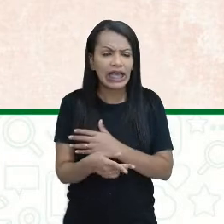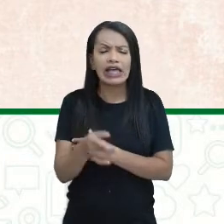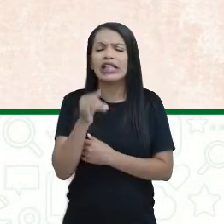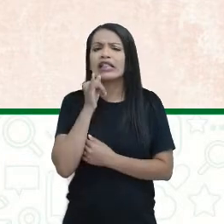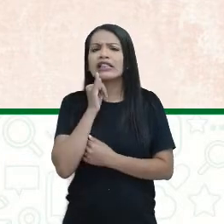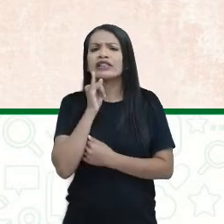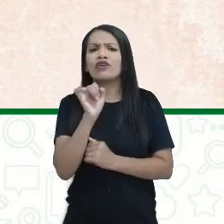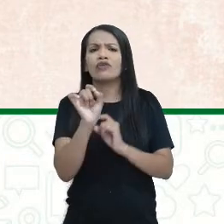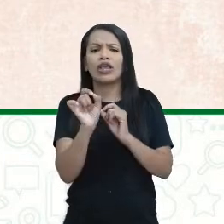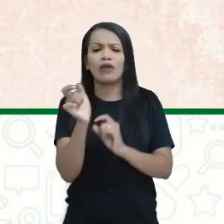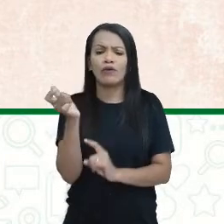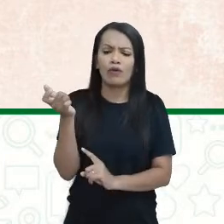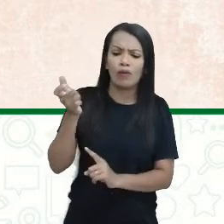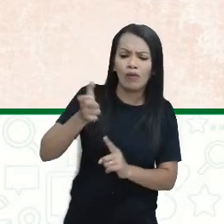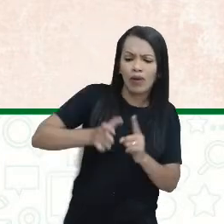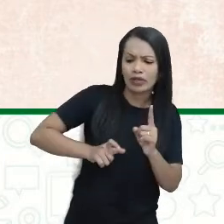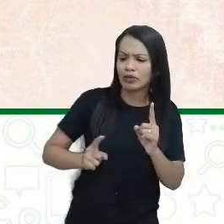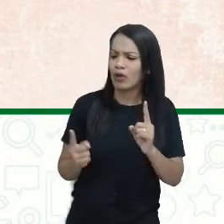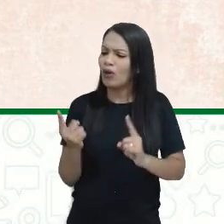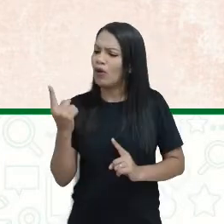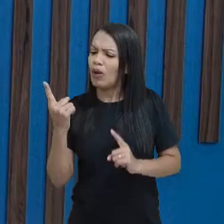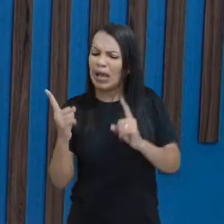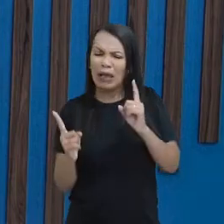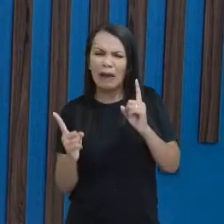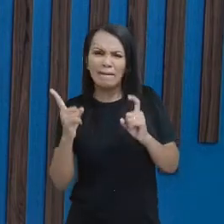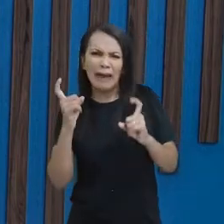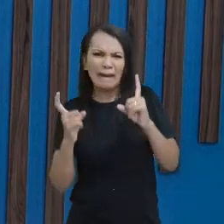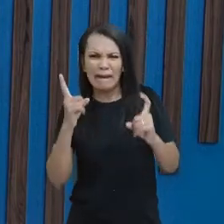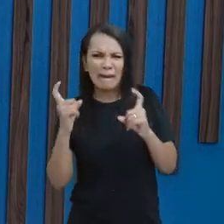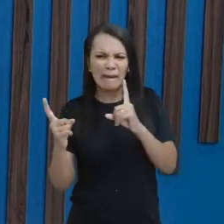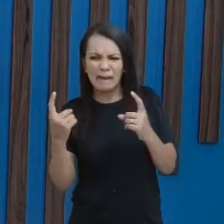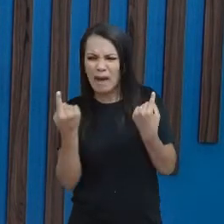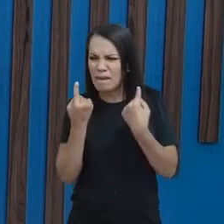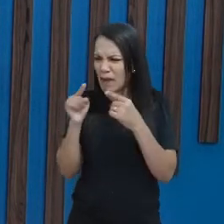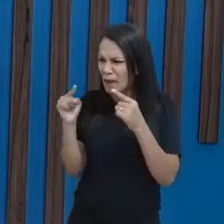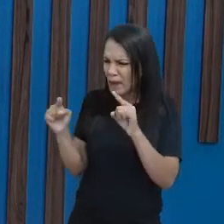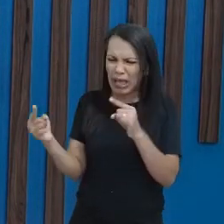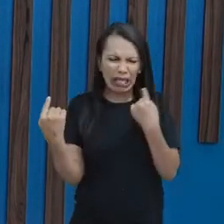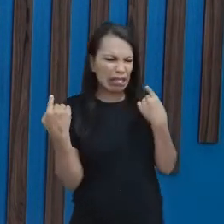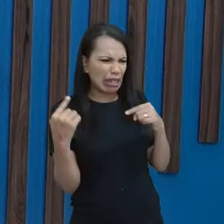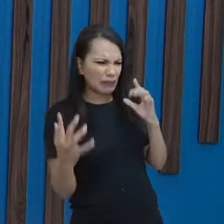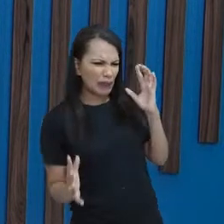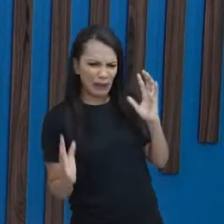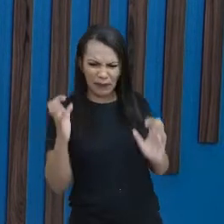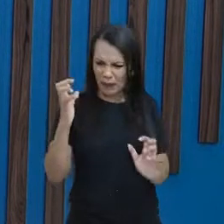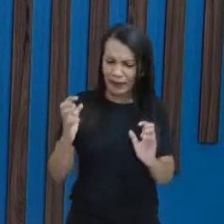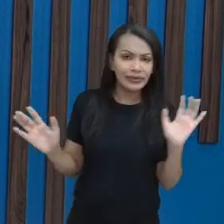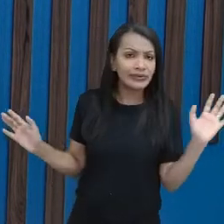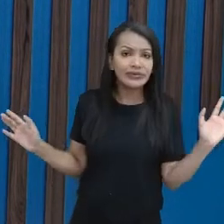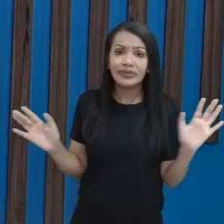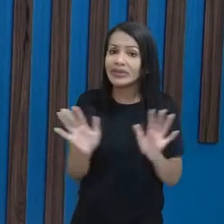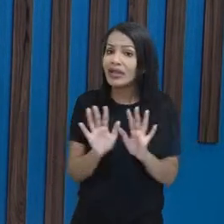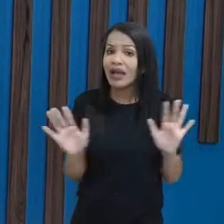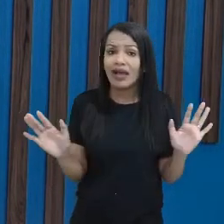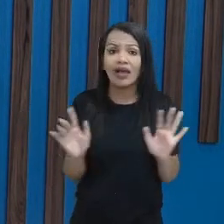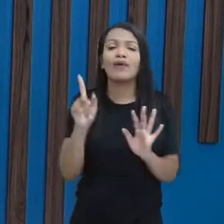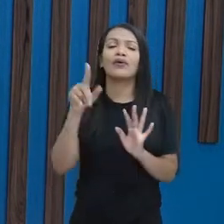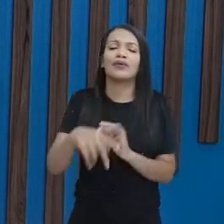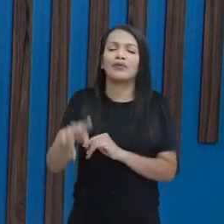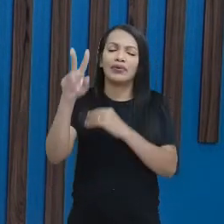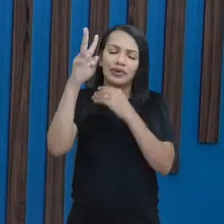seja os personagens brigando, não, tá? Pode ser uma história onde a pessoa